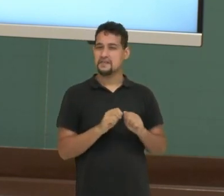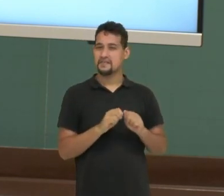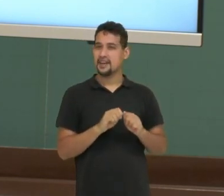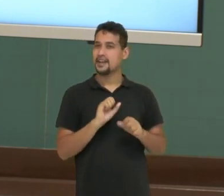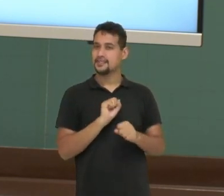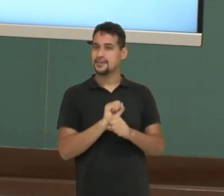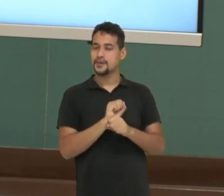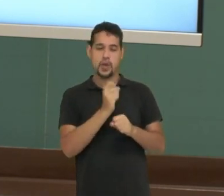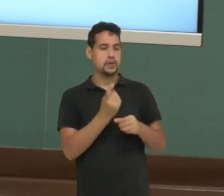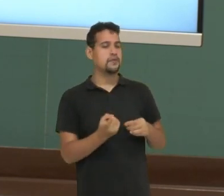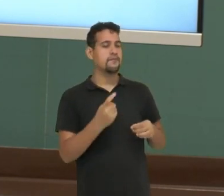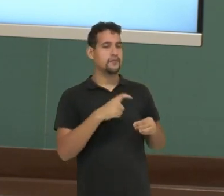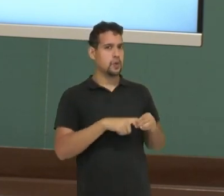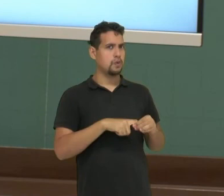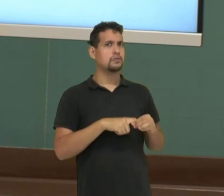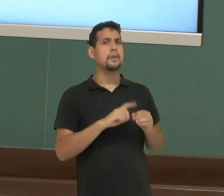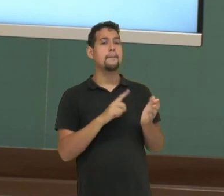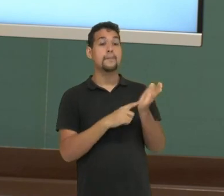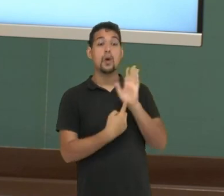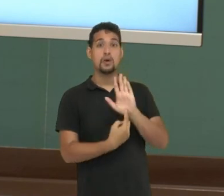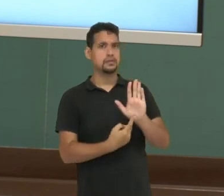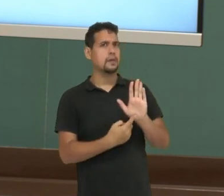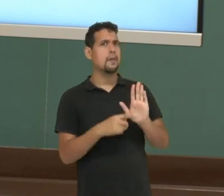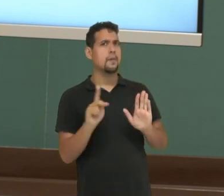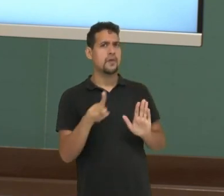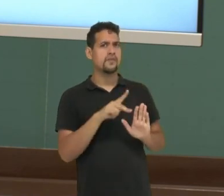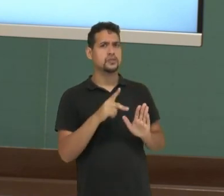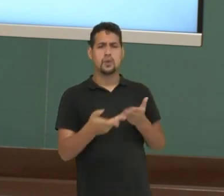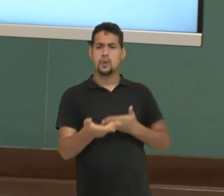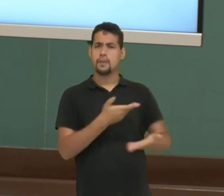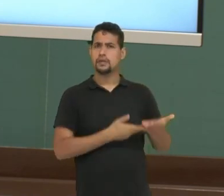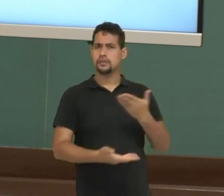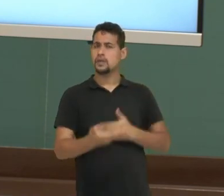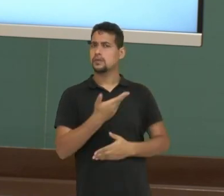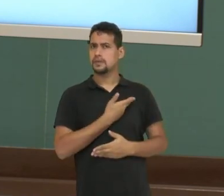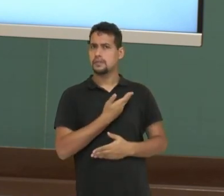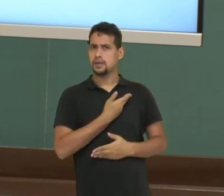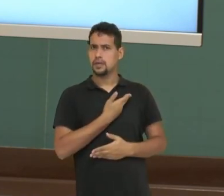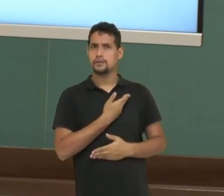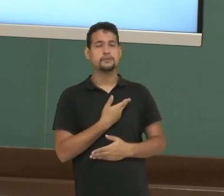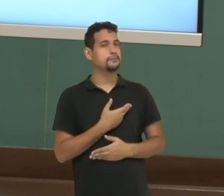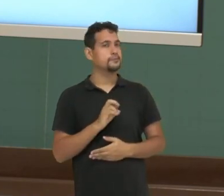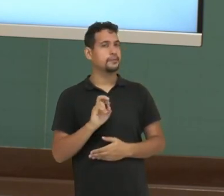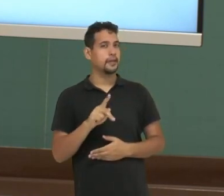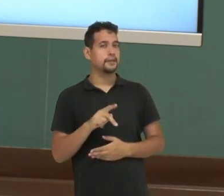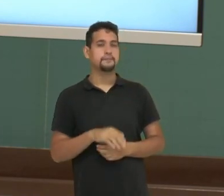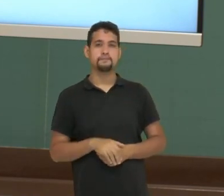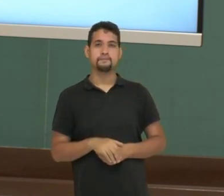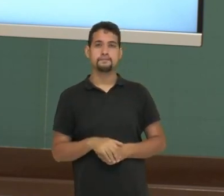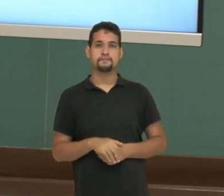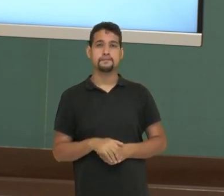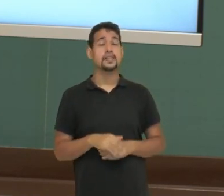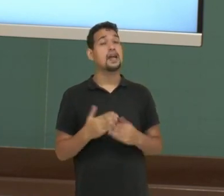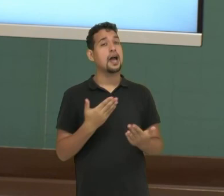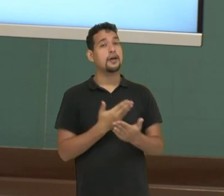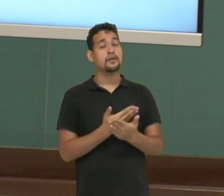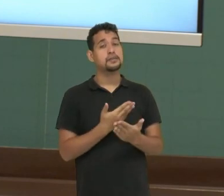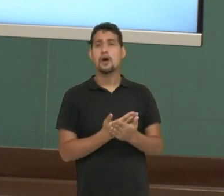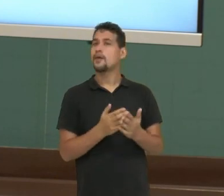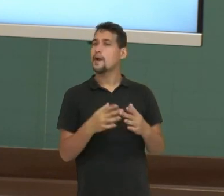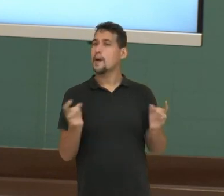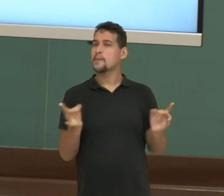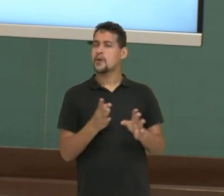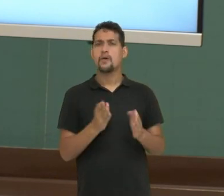aí, depois mostrem para os professores, compartilhem com os colegas e a nossa aula